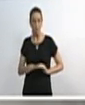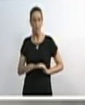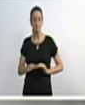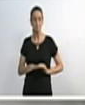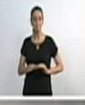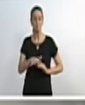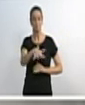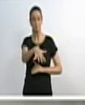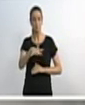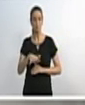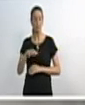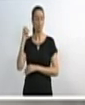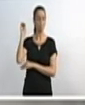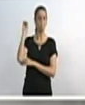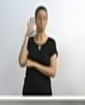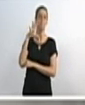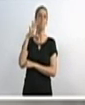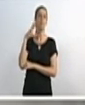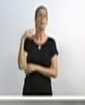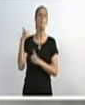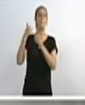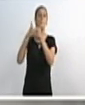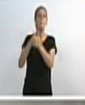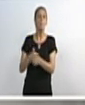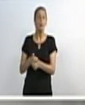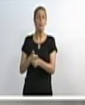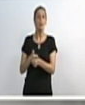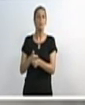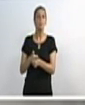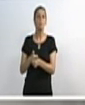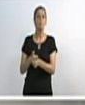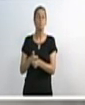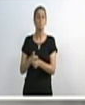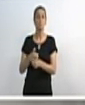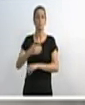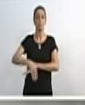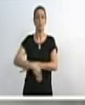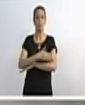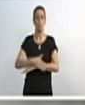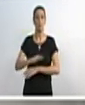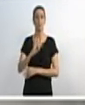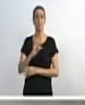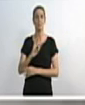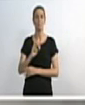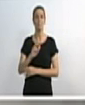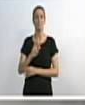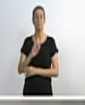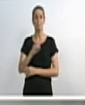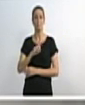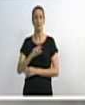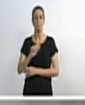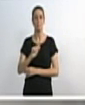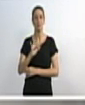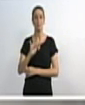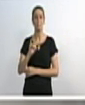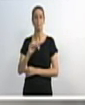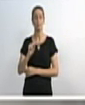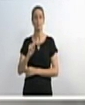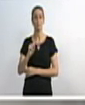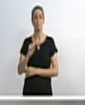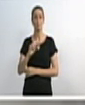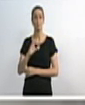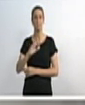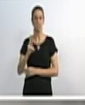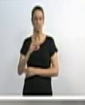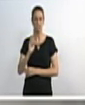eletrônica, lá próximo à entrada da rua da Teresa Fischer, com Gustavo Zimmer. É uma reta,